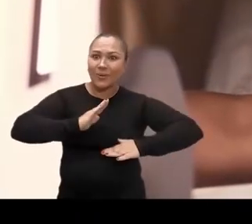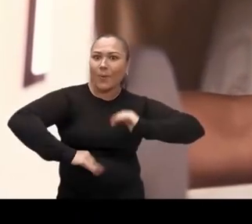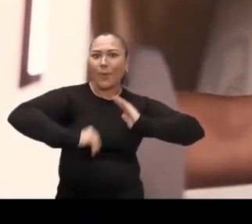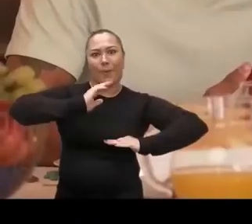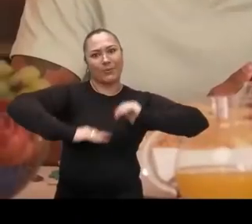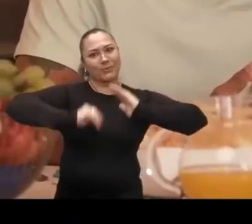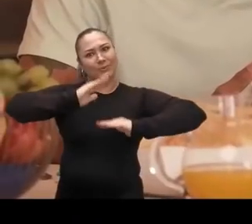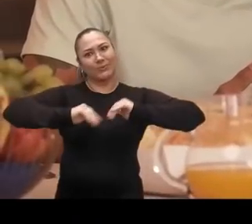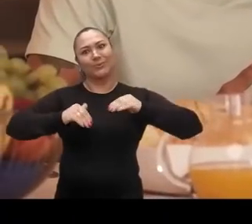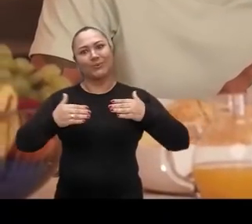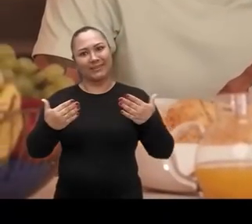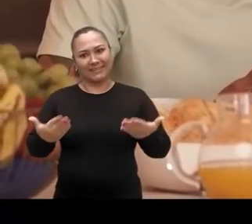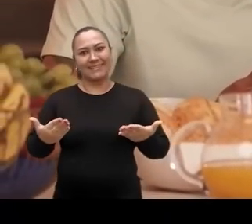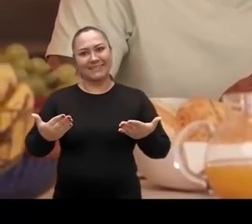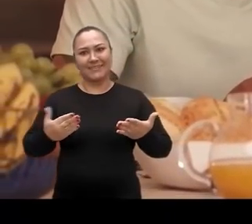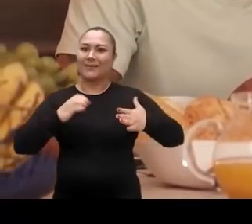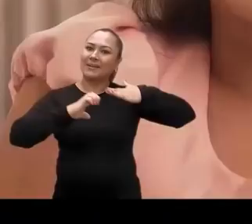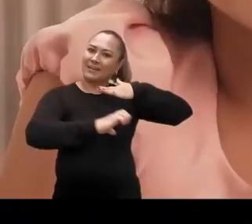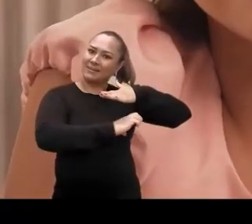a que estamos construindo.